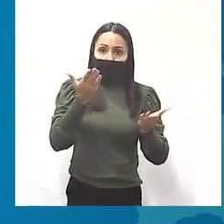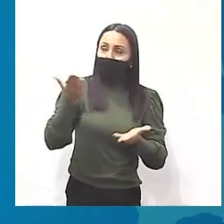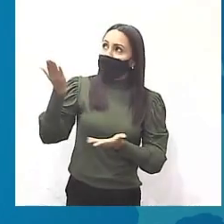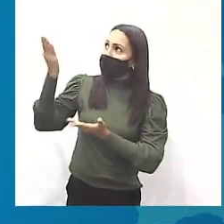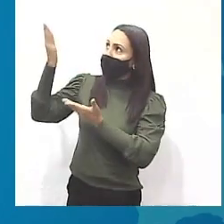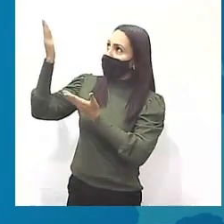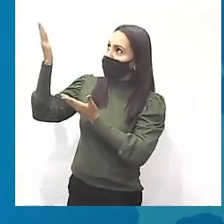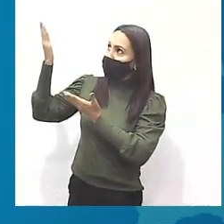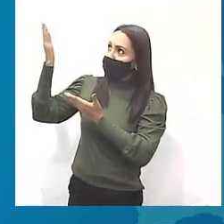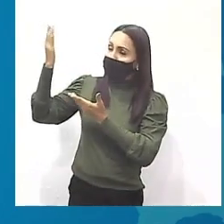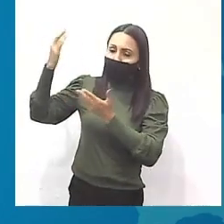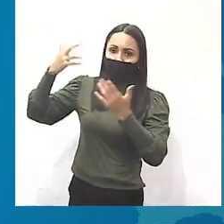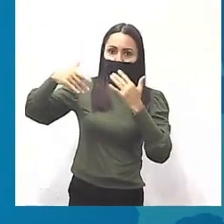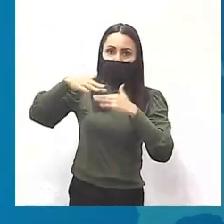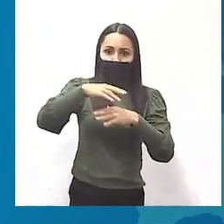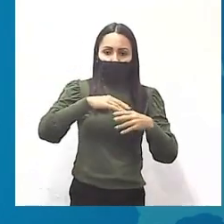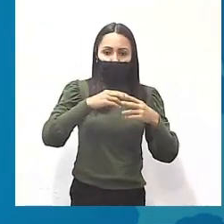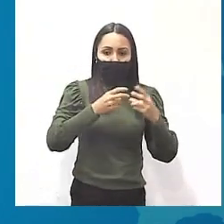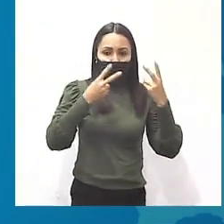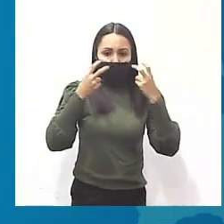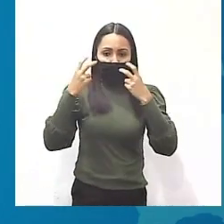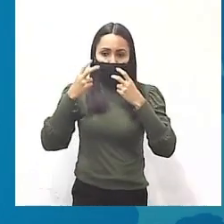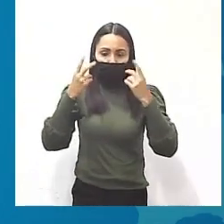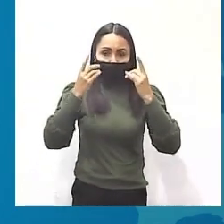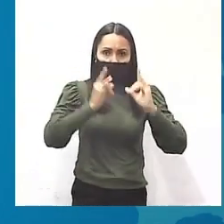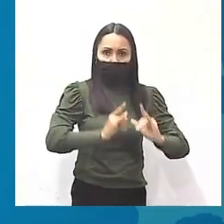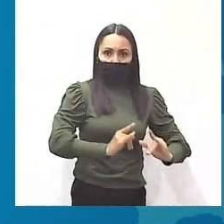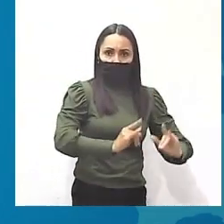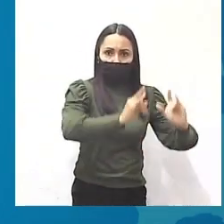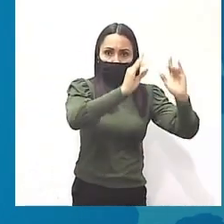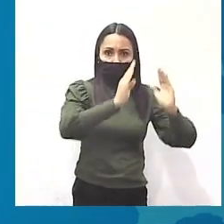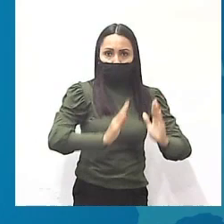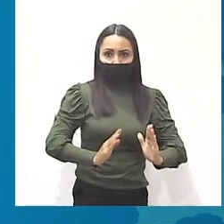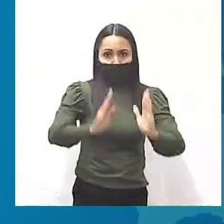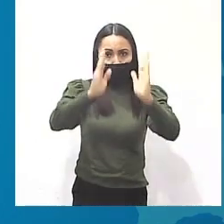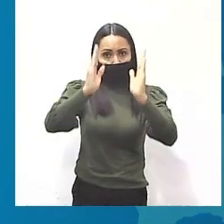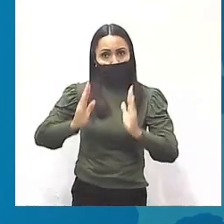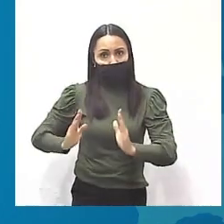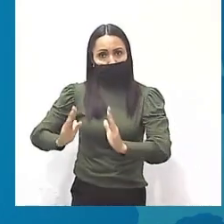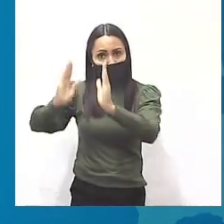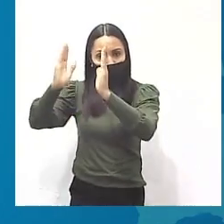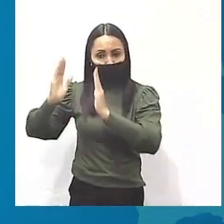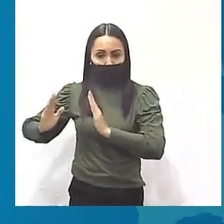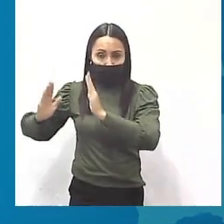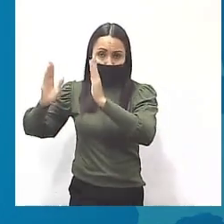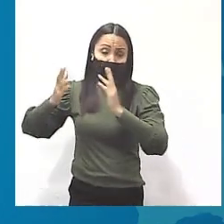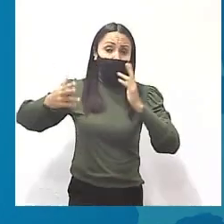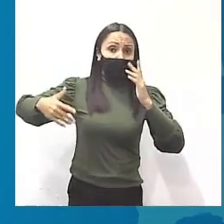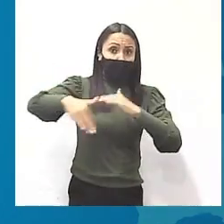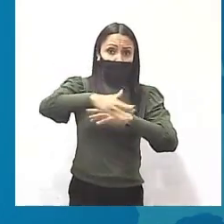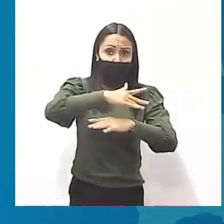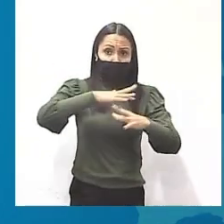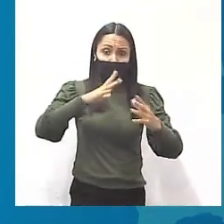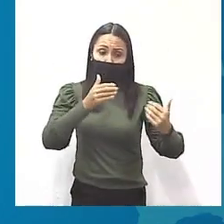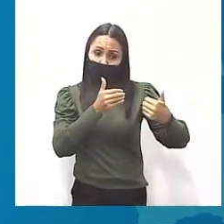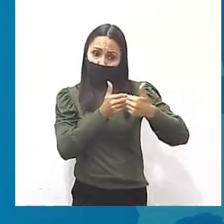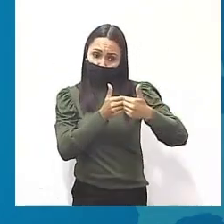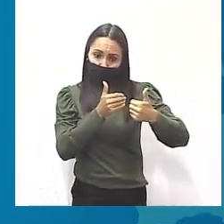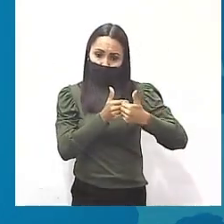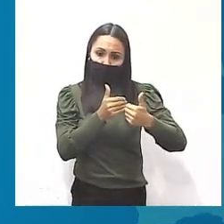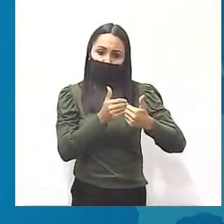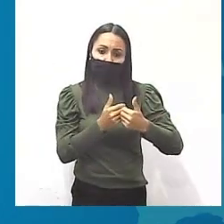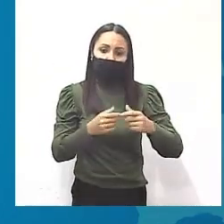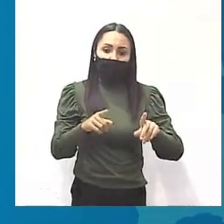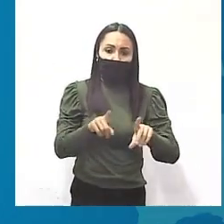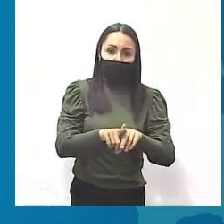você pode ver os arranha-céus, o que vai tornar, na verdade, as cidades que são vizinhas